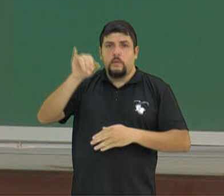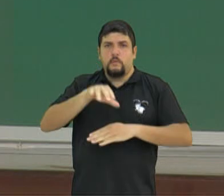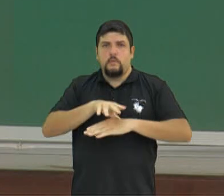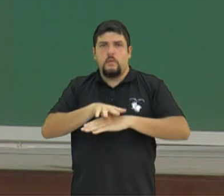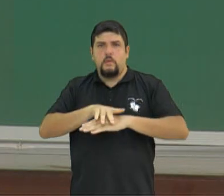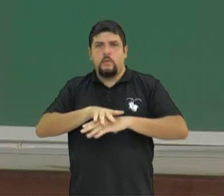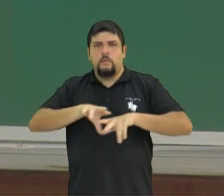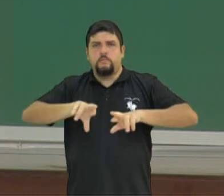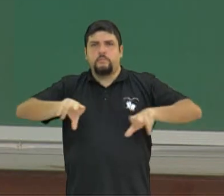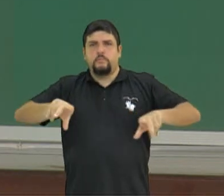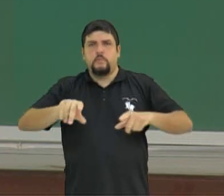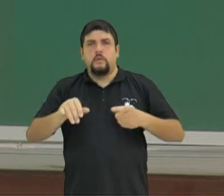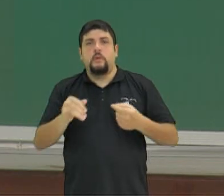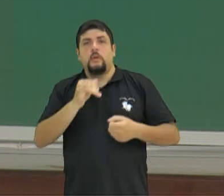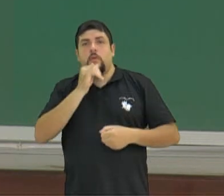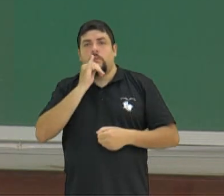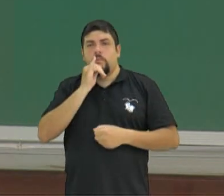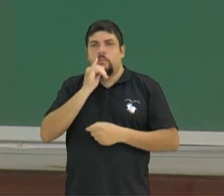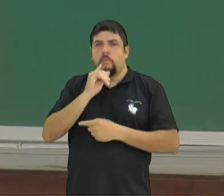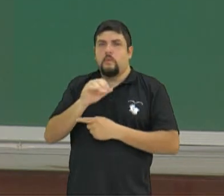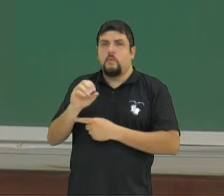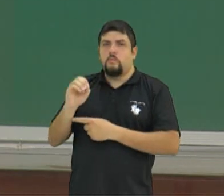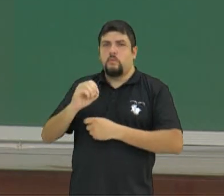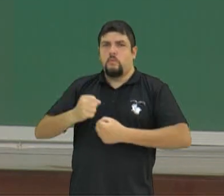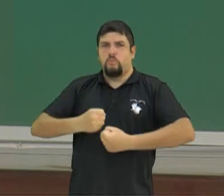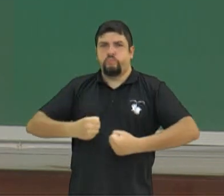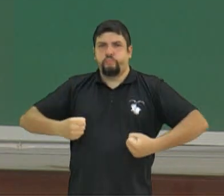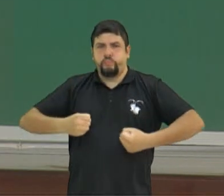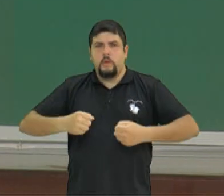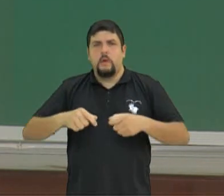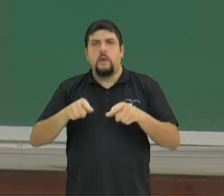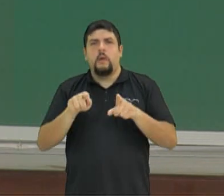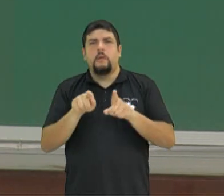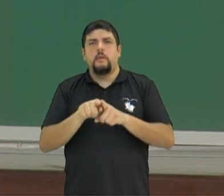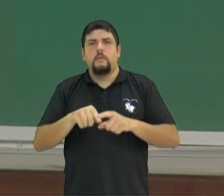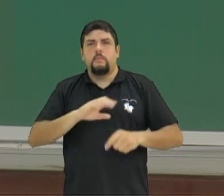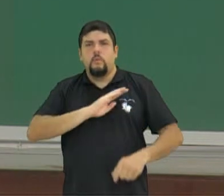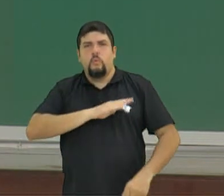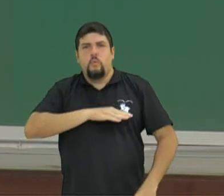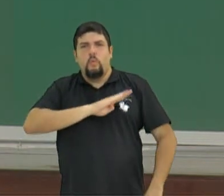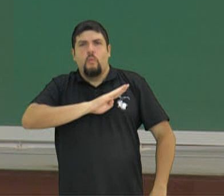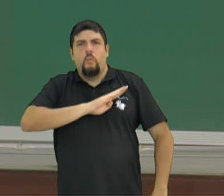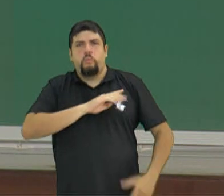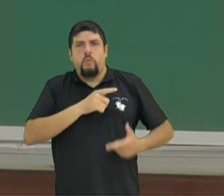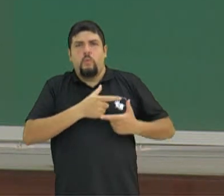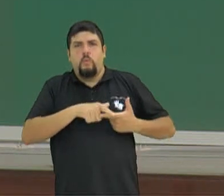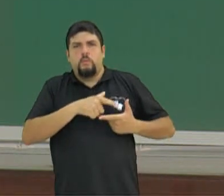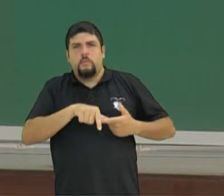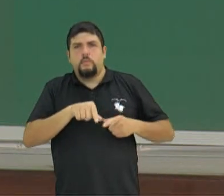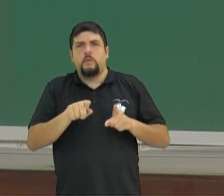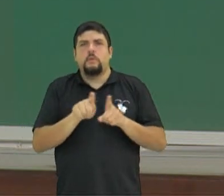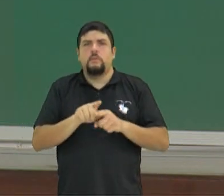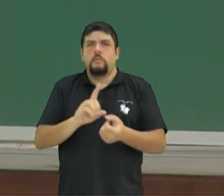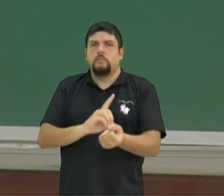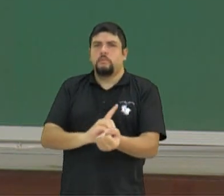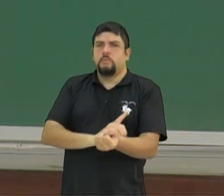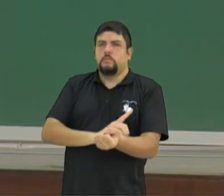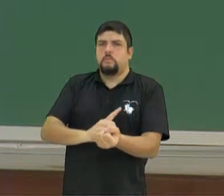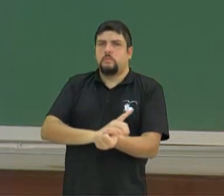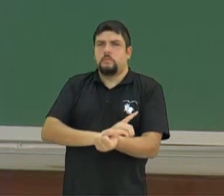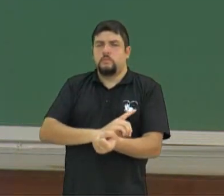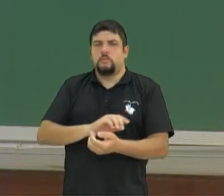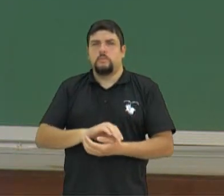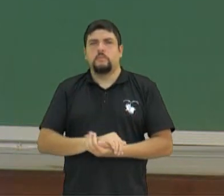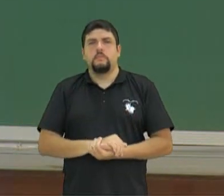doenças, como a obesidade, a hipertensão e a diabetes. Bien? Deporte e